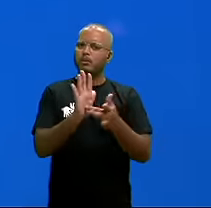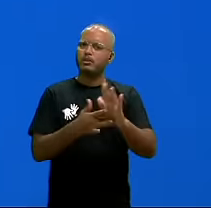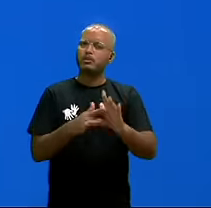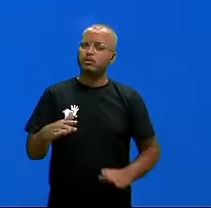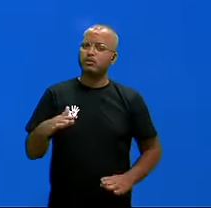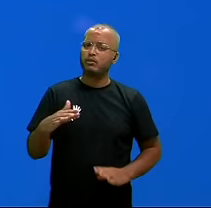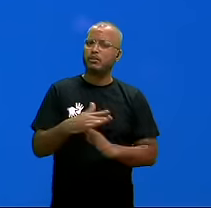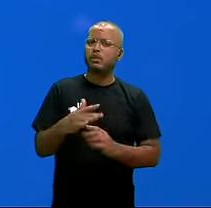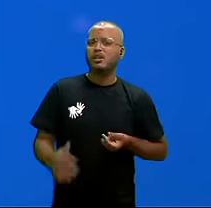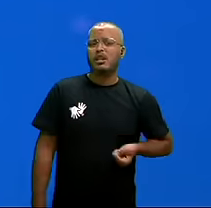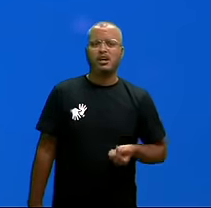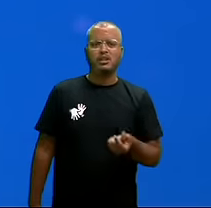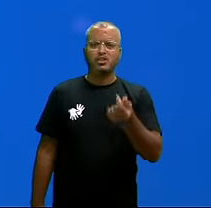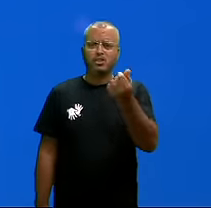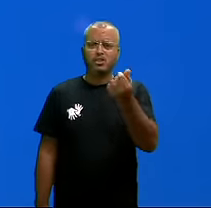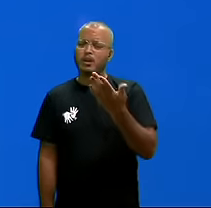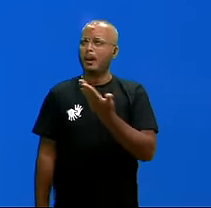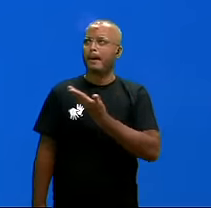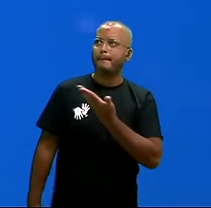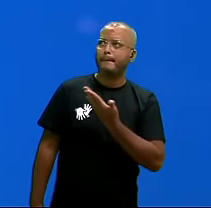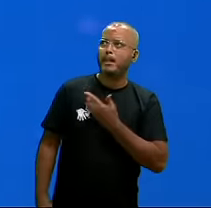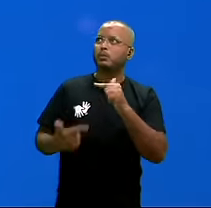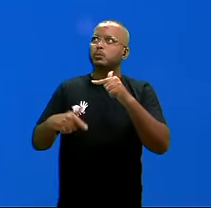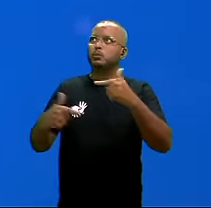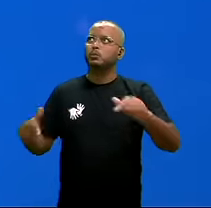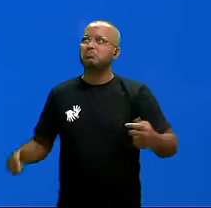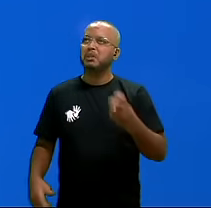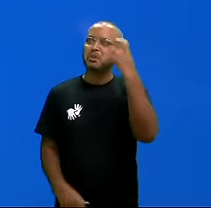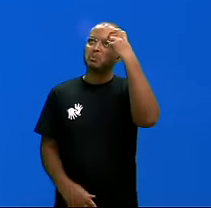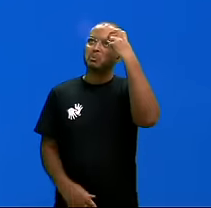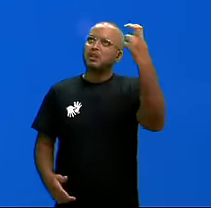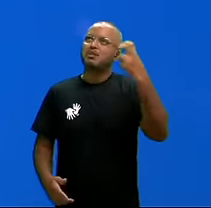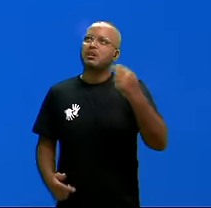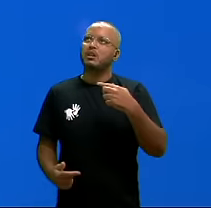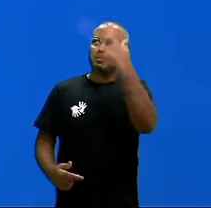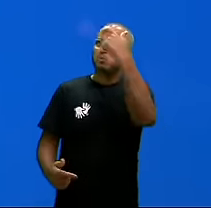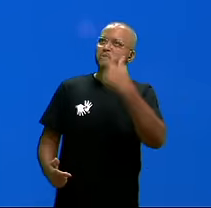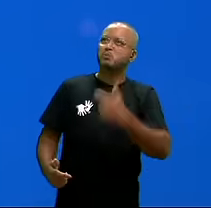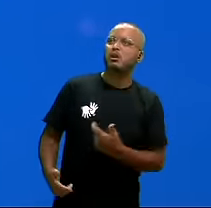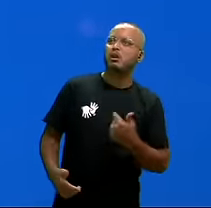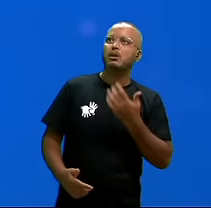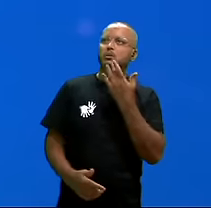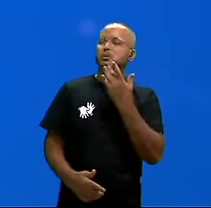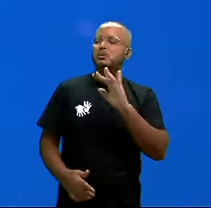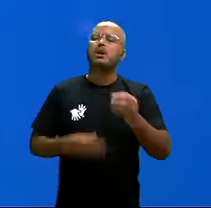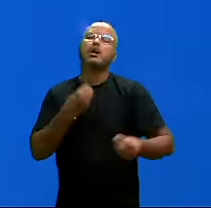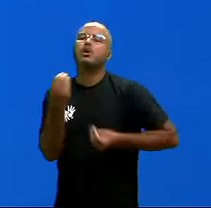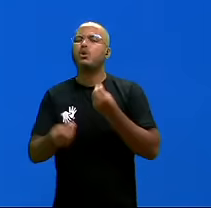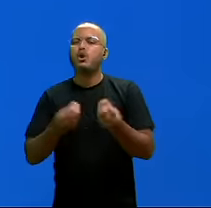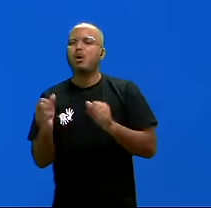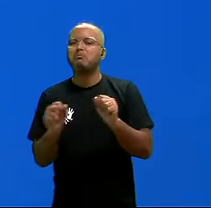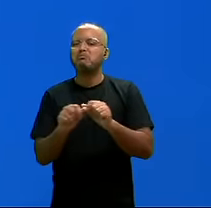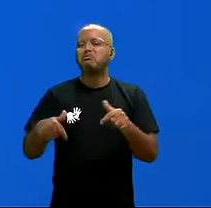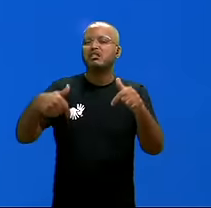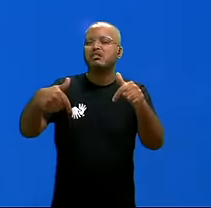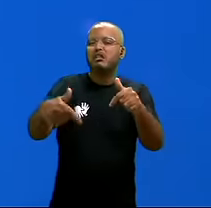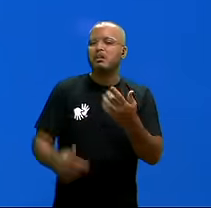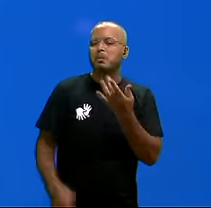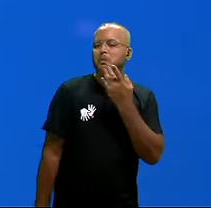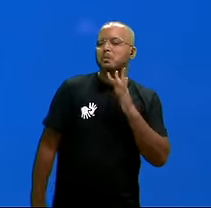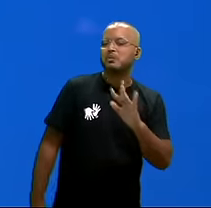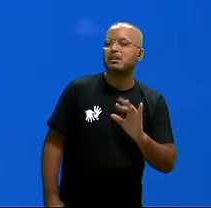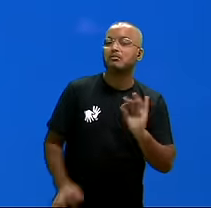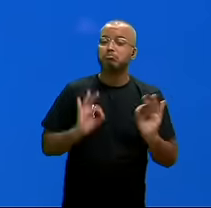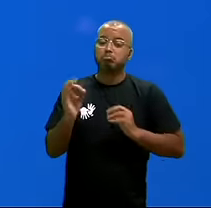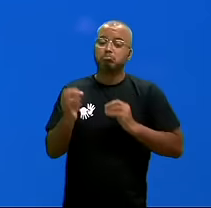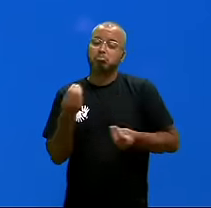tenho dinheiro, eu não tenho amigo, eu não tenho conhecimento, eu não sei como fazer, eu não faço a menor ideia, pastor, como é que eu vou fazer, eu não sei como é que isso vai